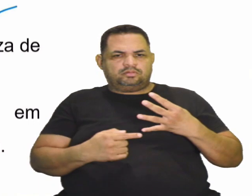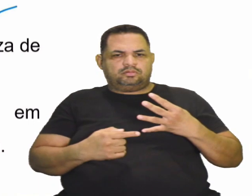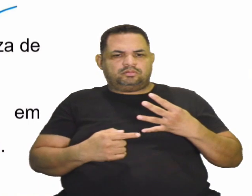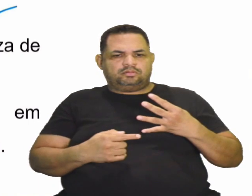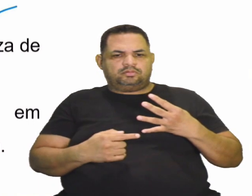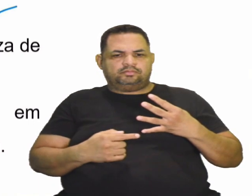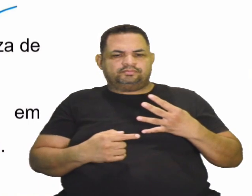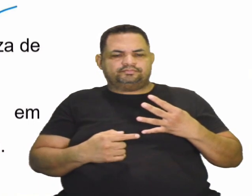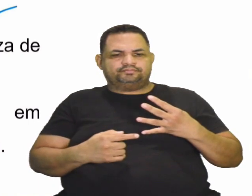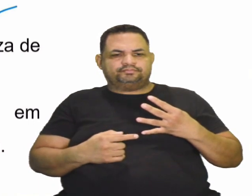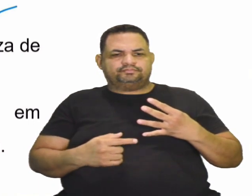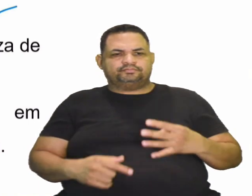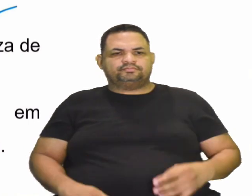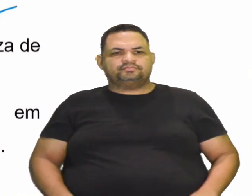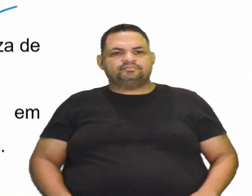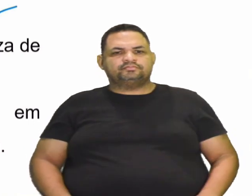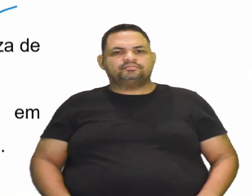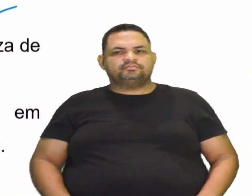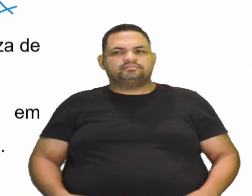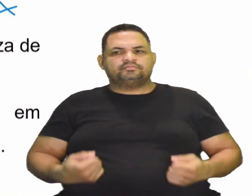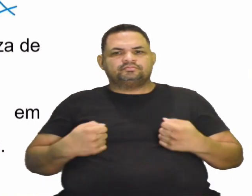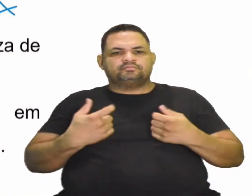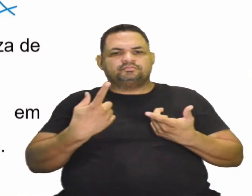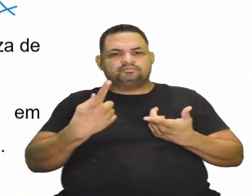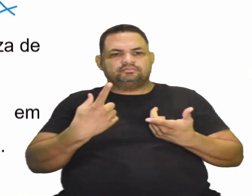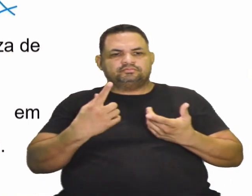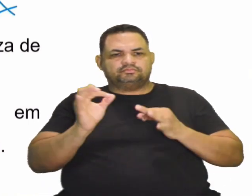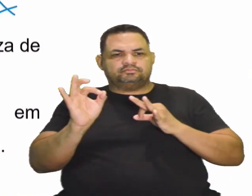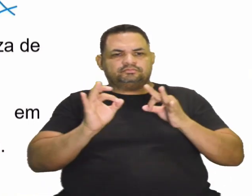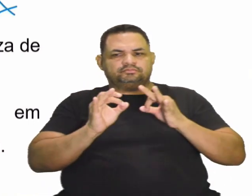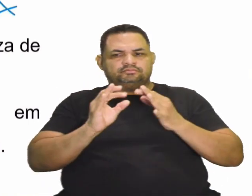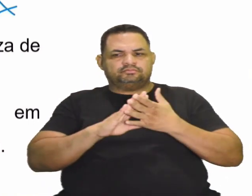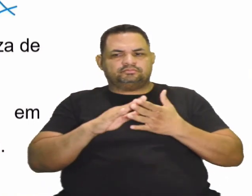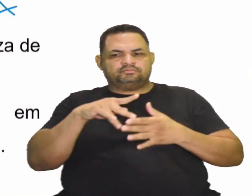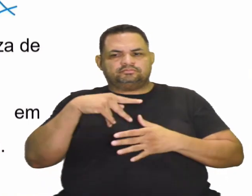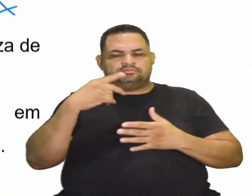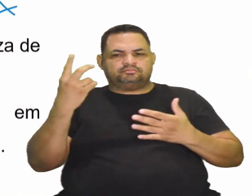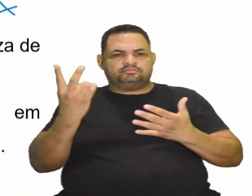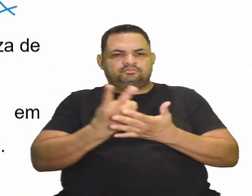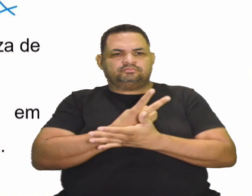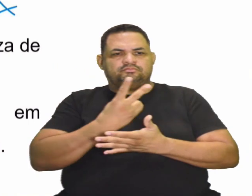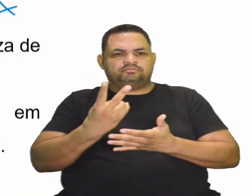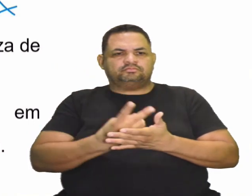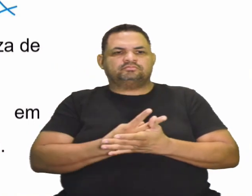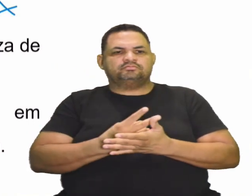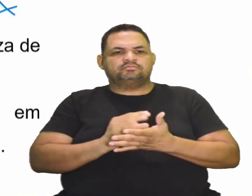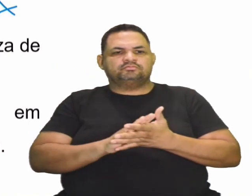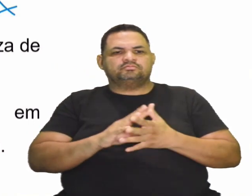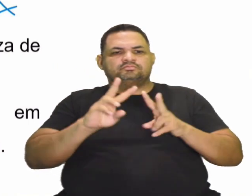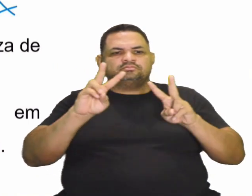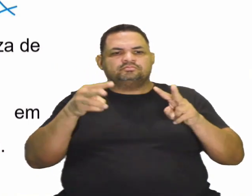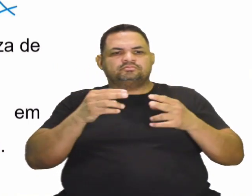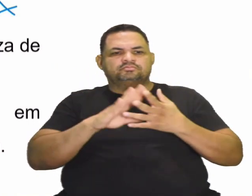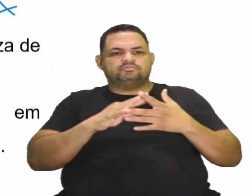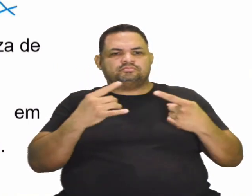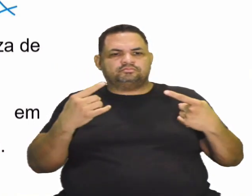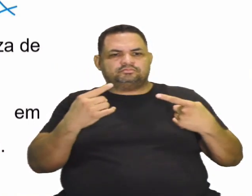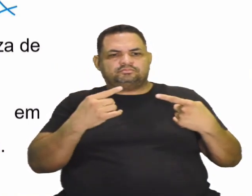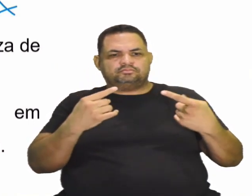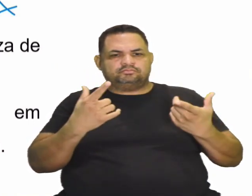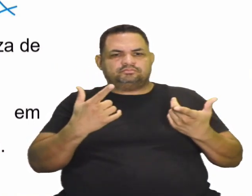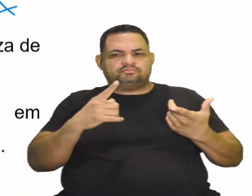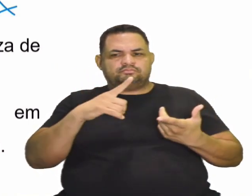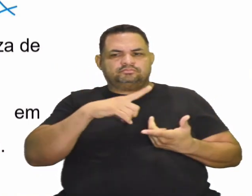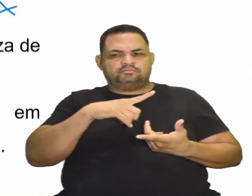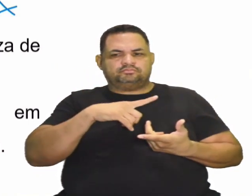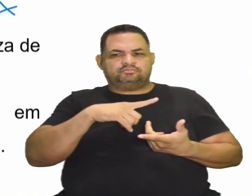aqui, podemos, então, citar como errado. Então, temas não relacionados? Não, temas